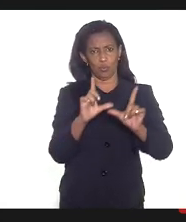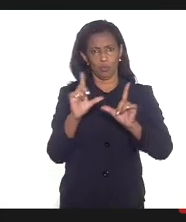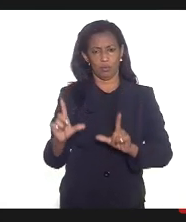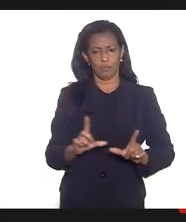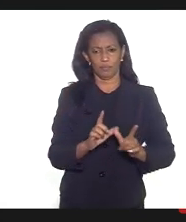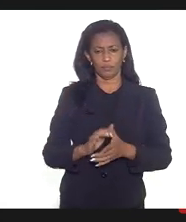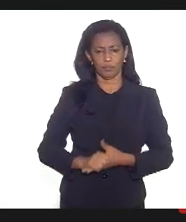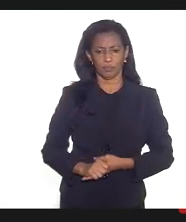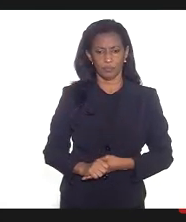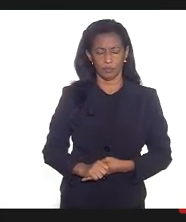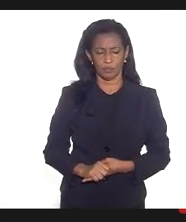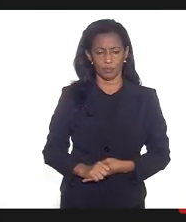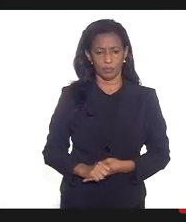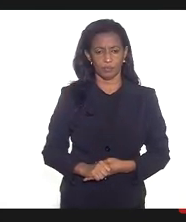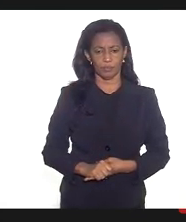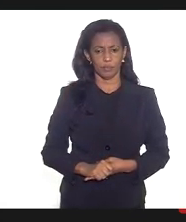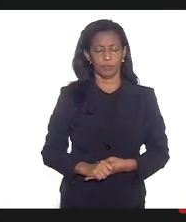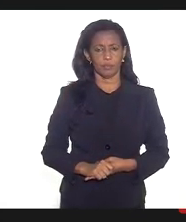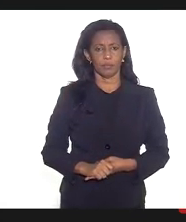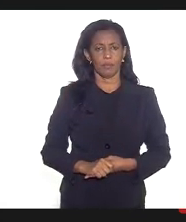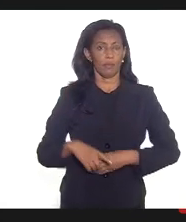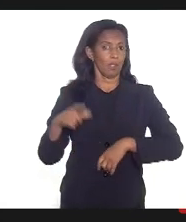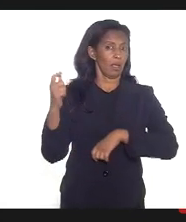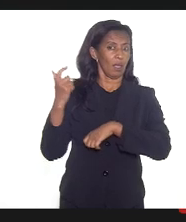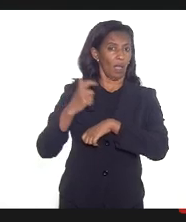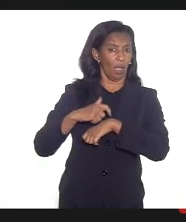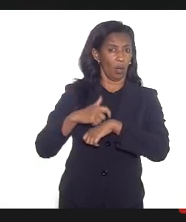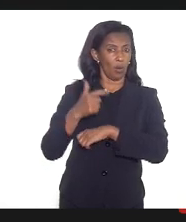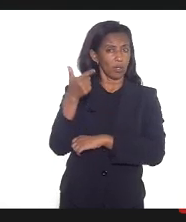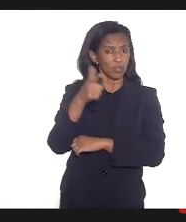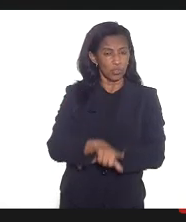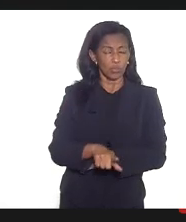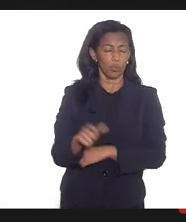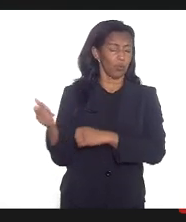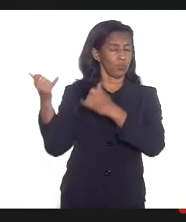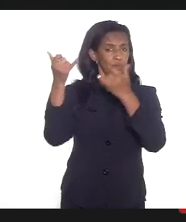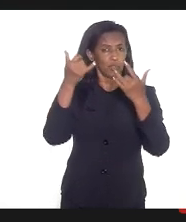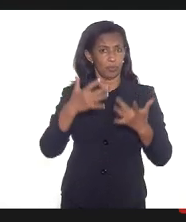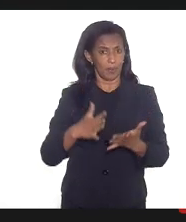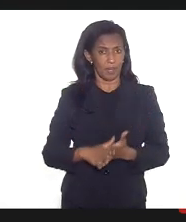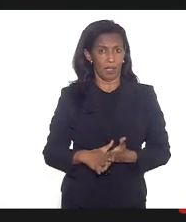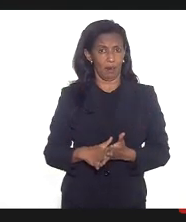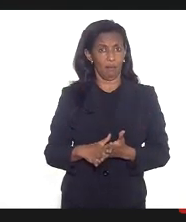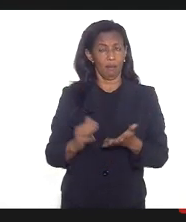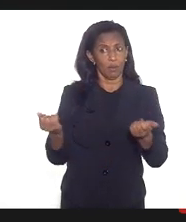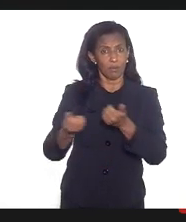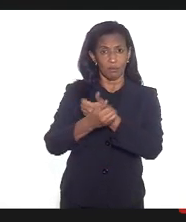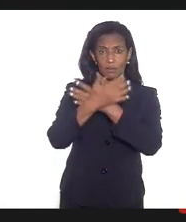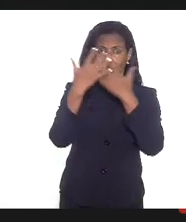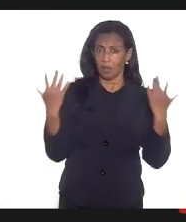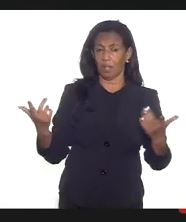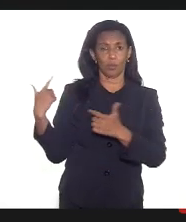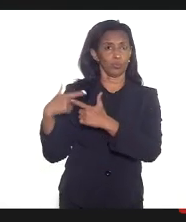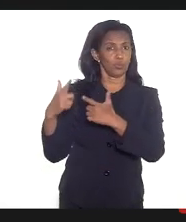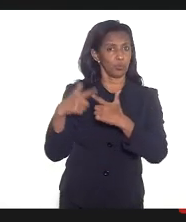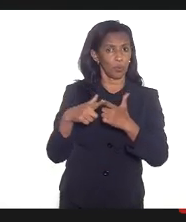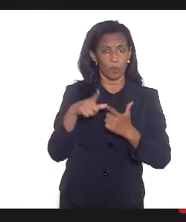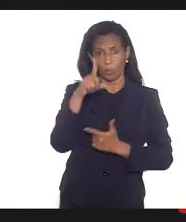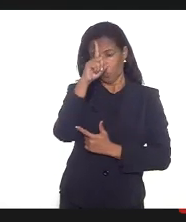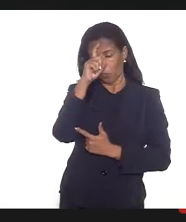de e estipular mais uma vez que a evidência é muito nítida que os riscos de